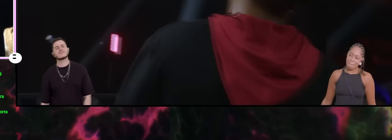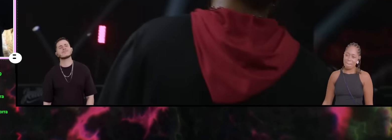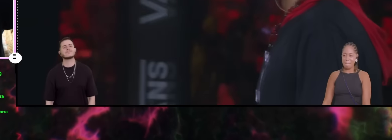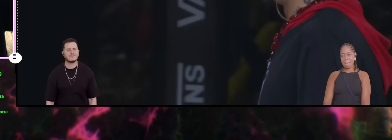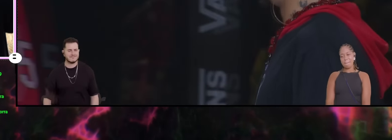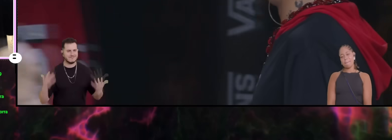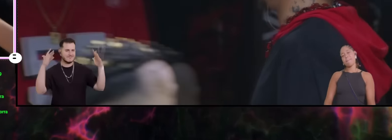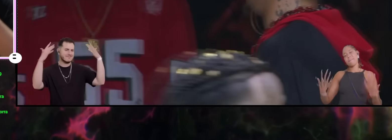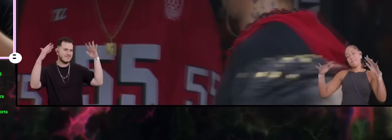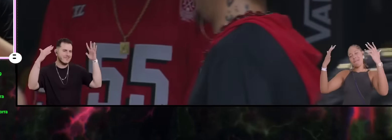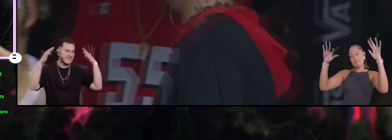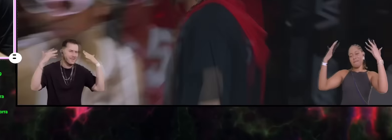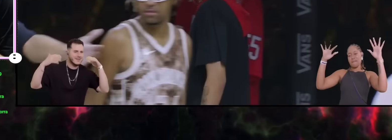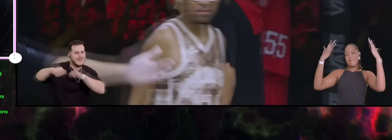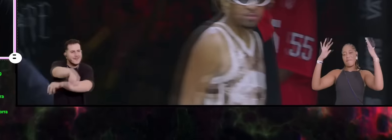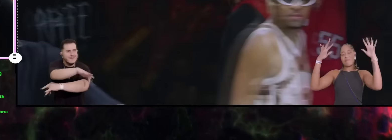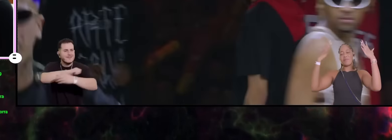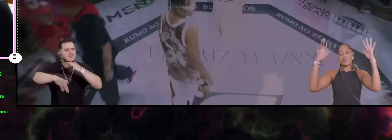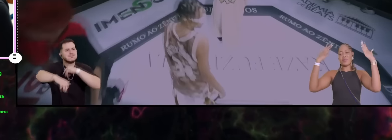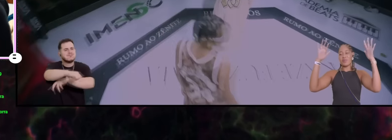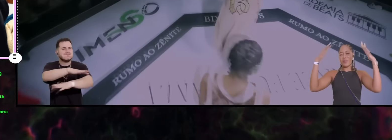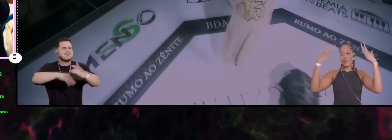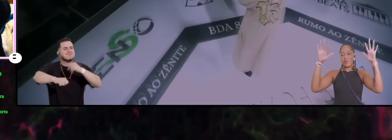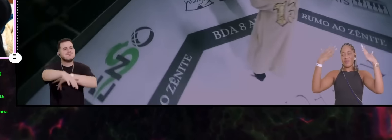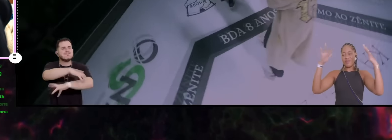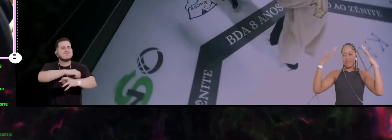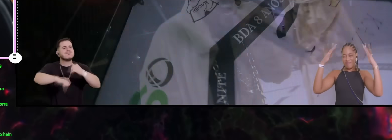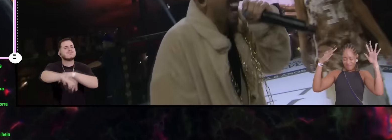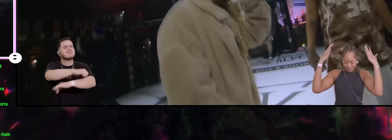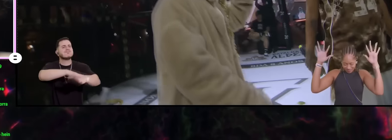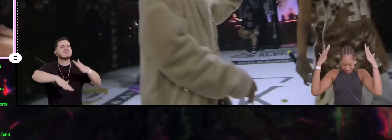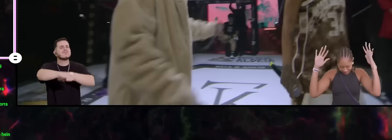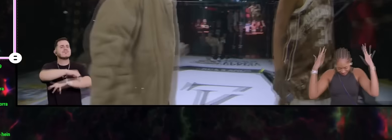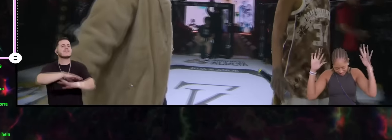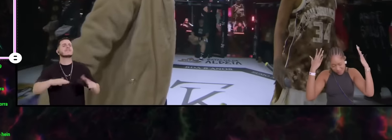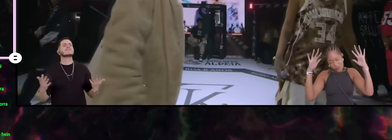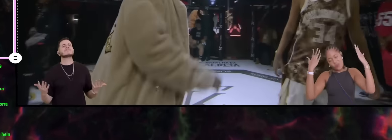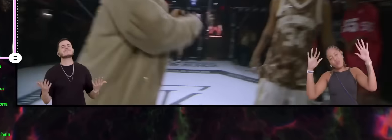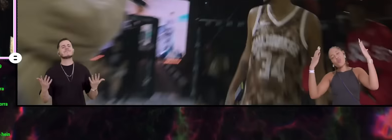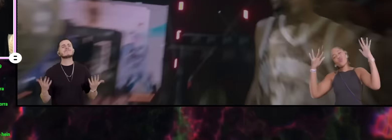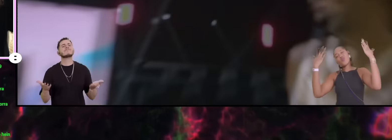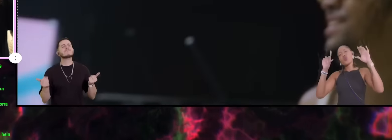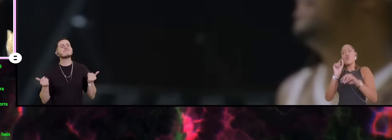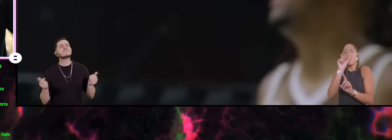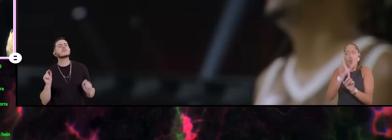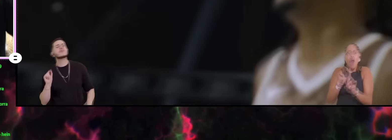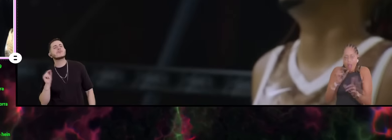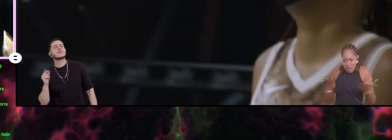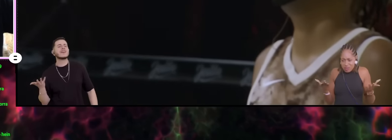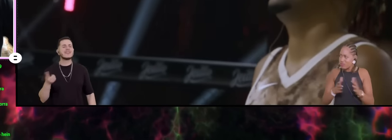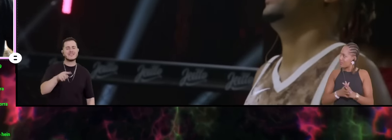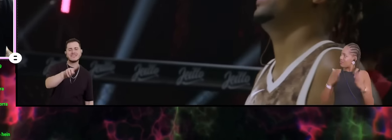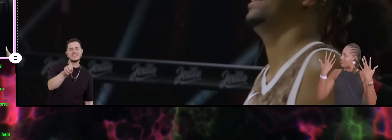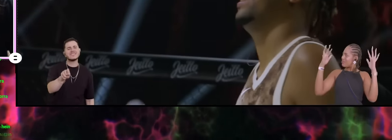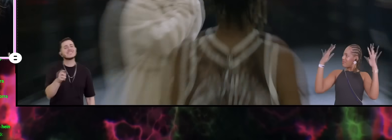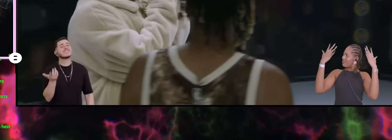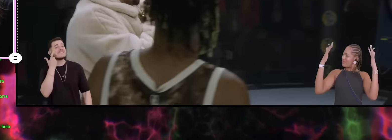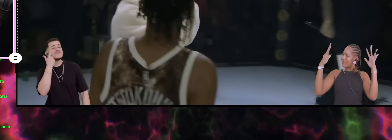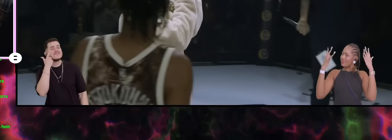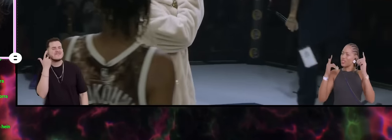boa. Porra. Essa foi boa, mano. Martinzinho. Pra mim, Barreto.